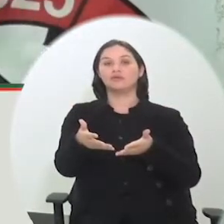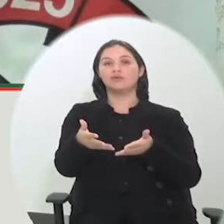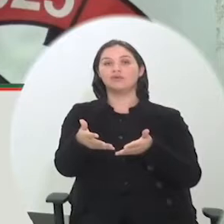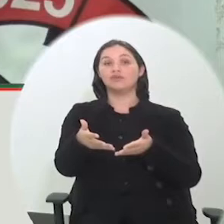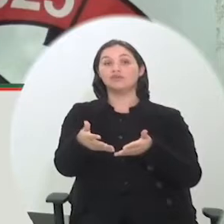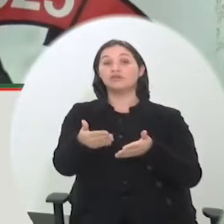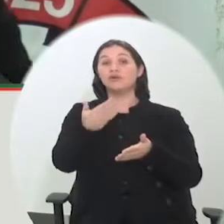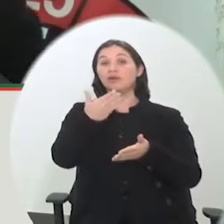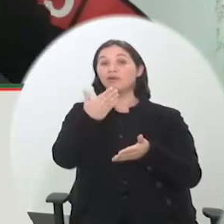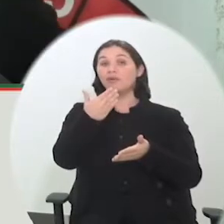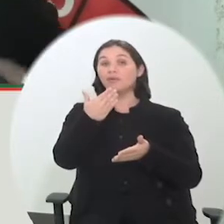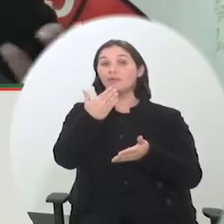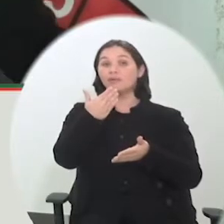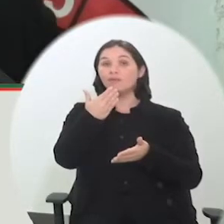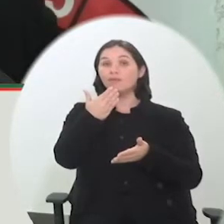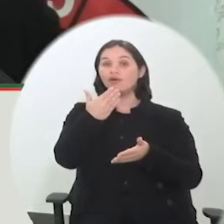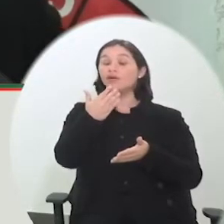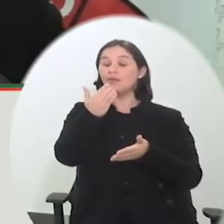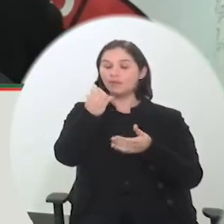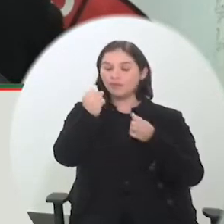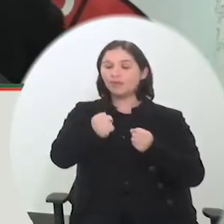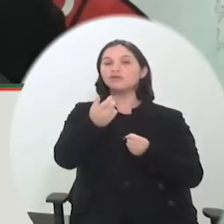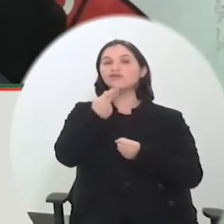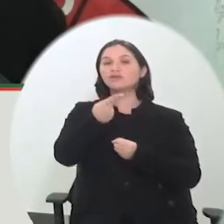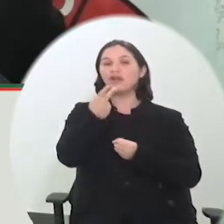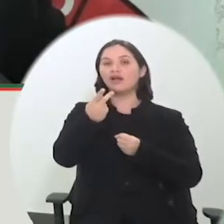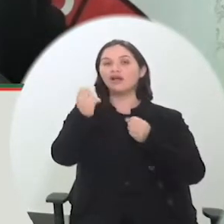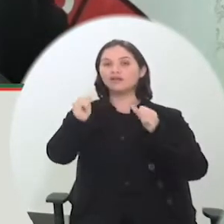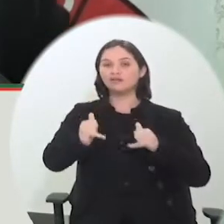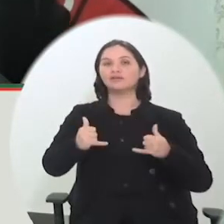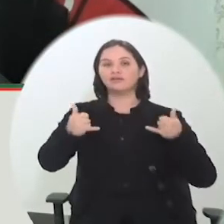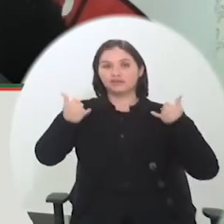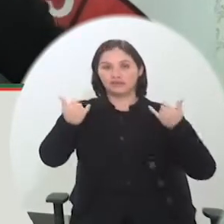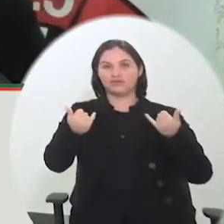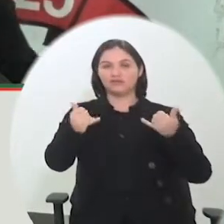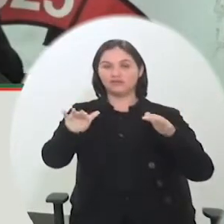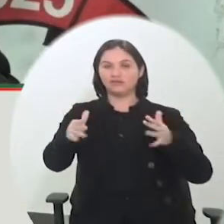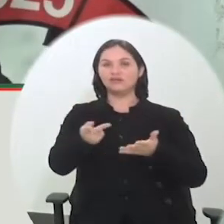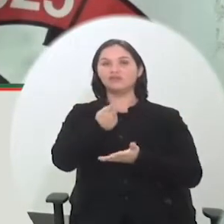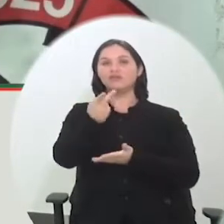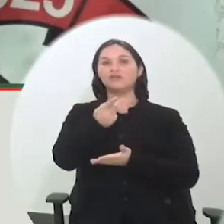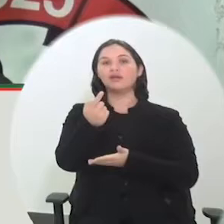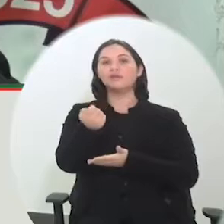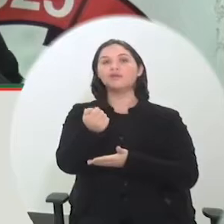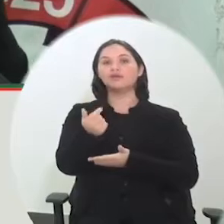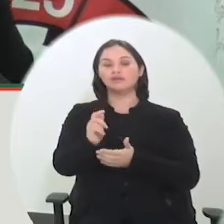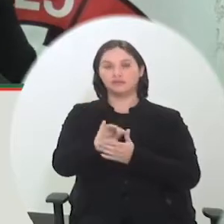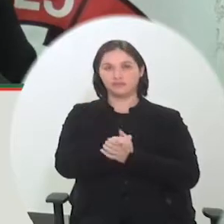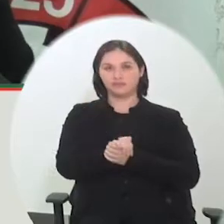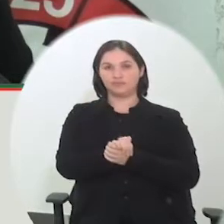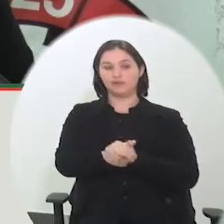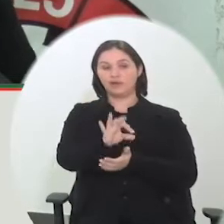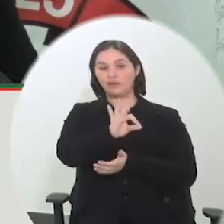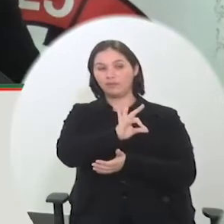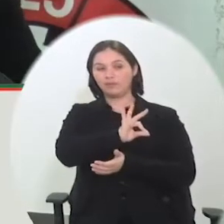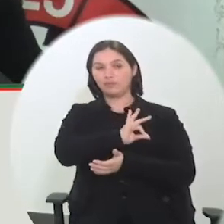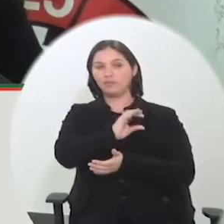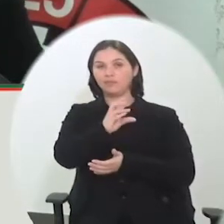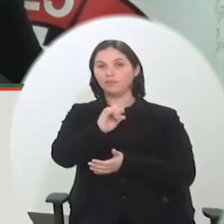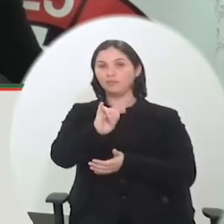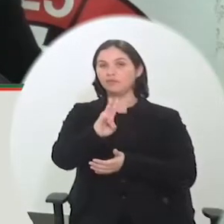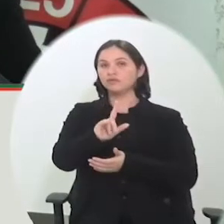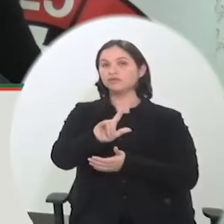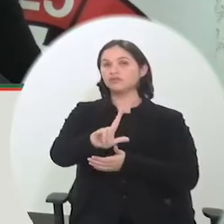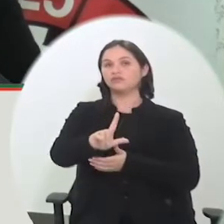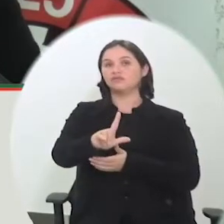pouquinho, até preparei um discurso, mas eu vou falar com as minhas próprias palavras, eu acho mais importante. A importância da Polícia Civil, que é para a nossa cidade de